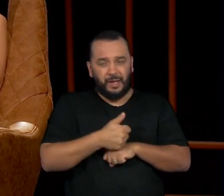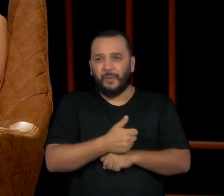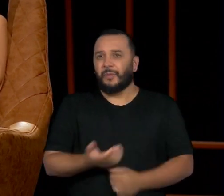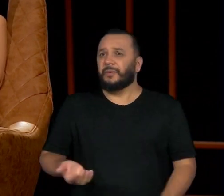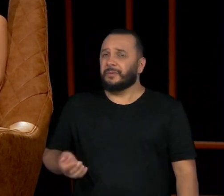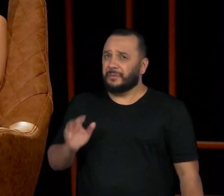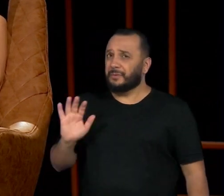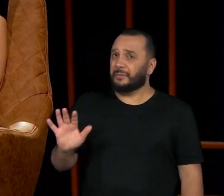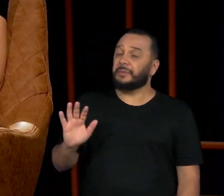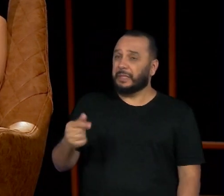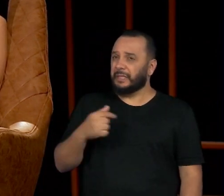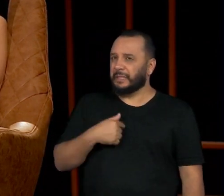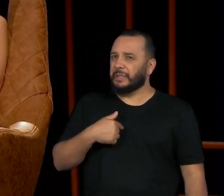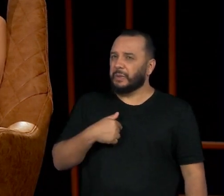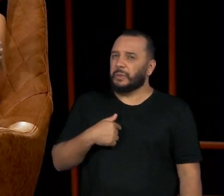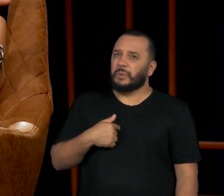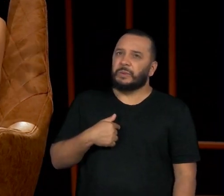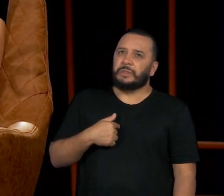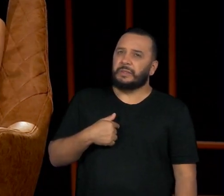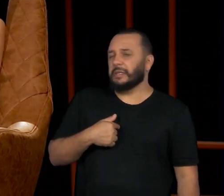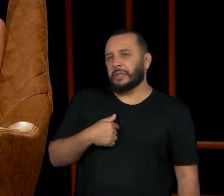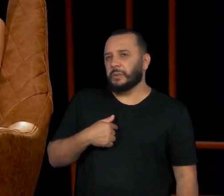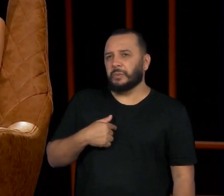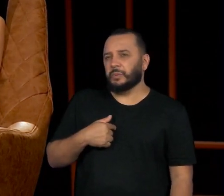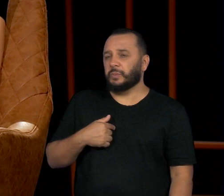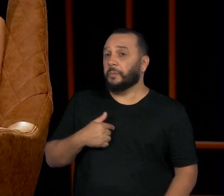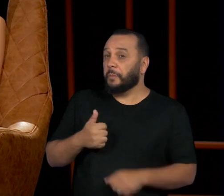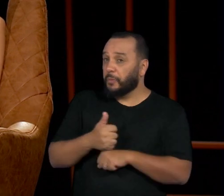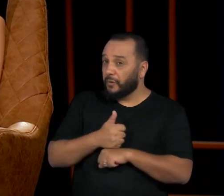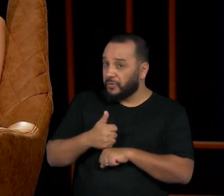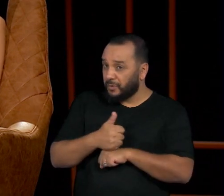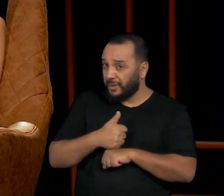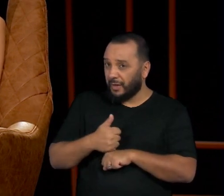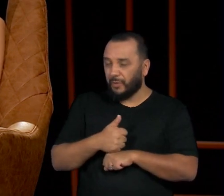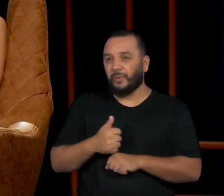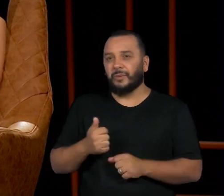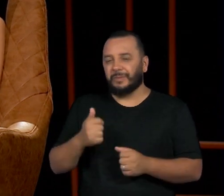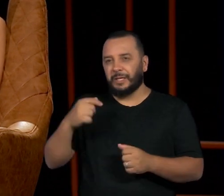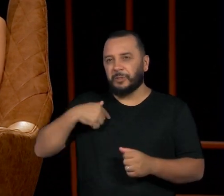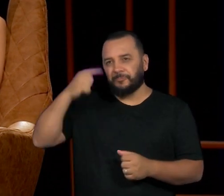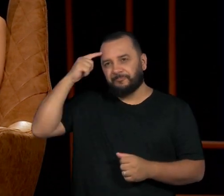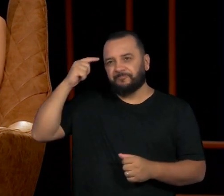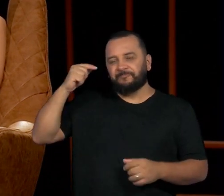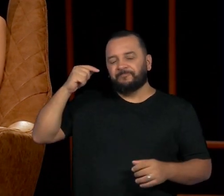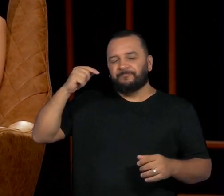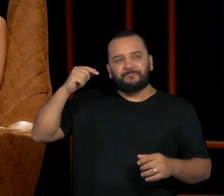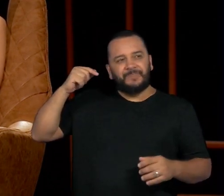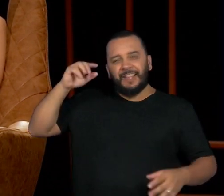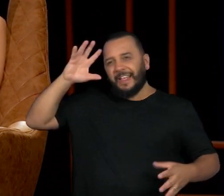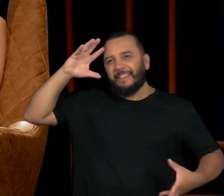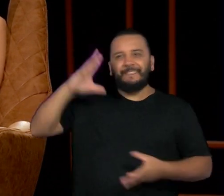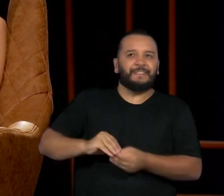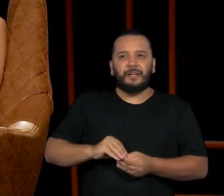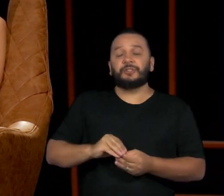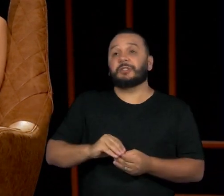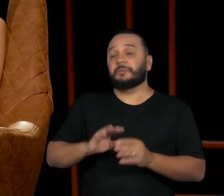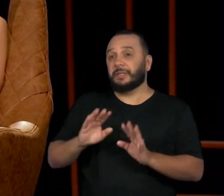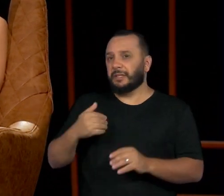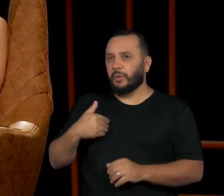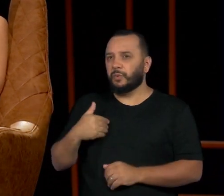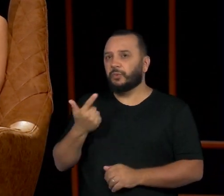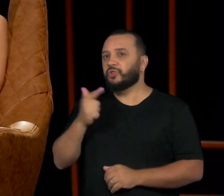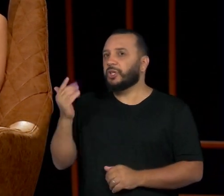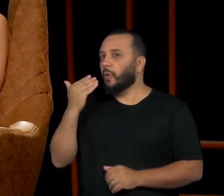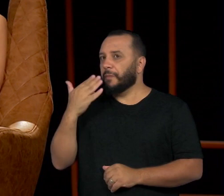se dá nesse momento onde eu não tenho o que comer. Tá. Um amigo meu me liga e fala, você sabe